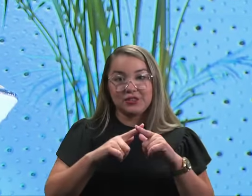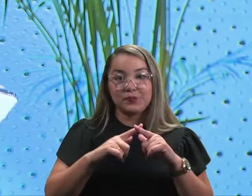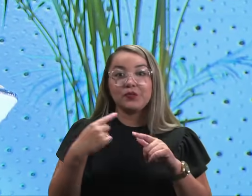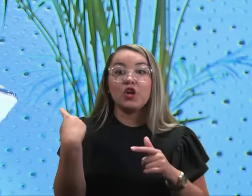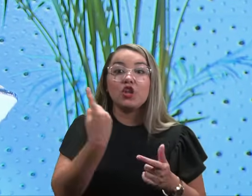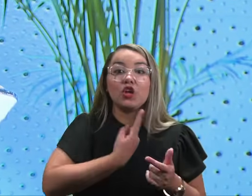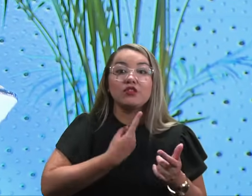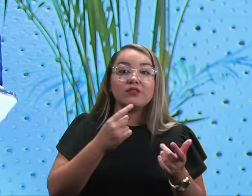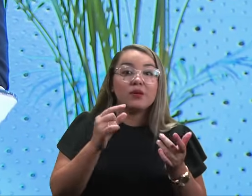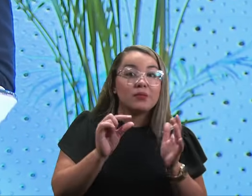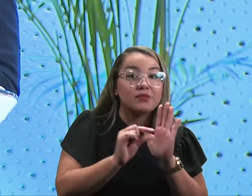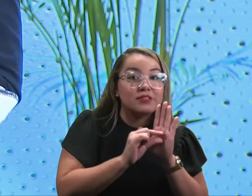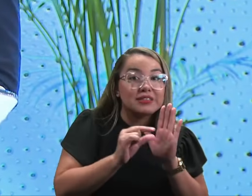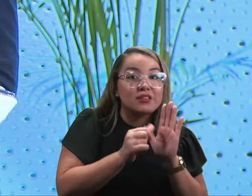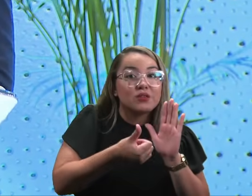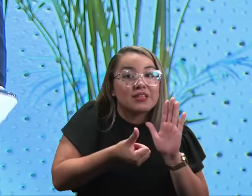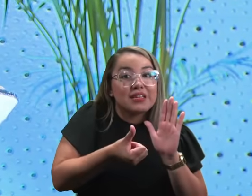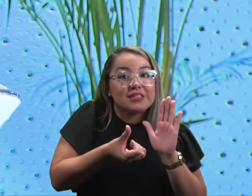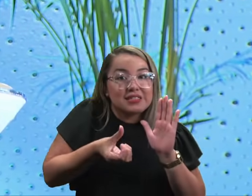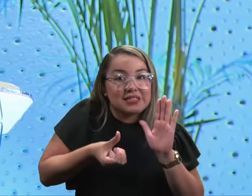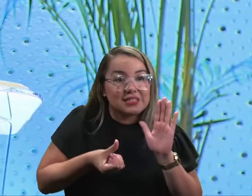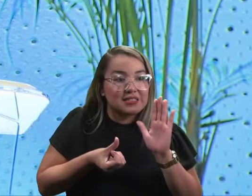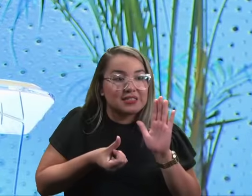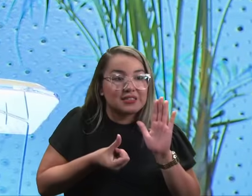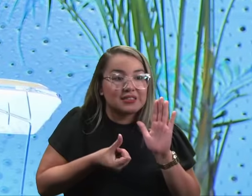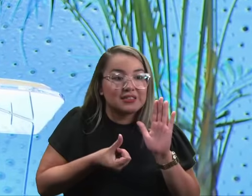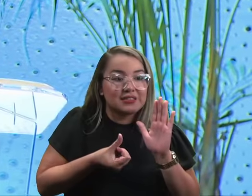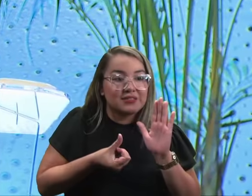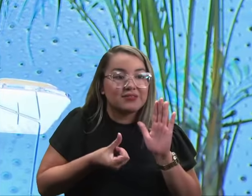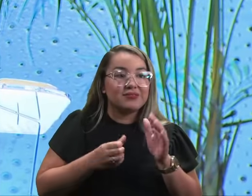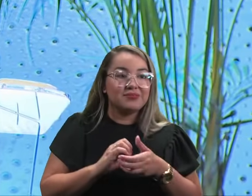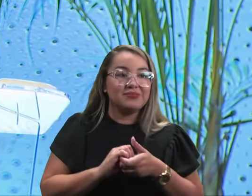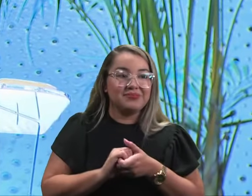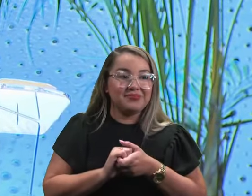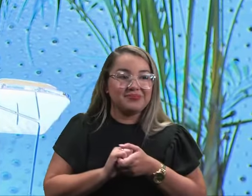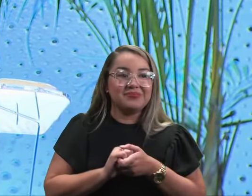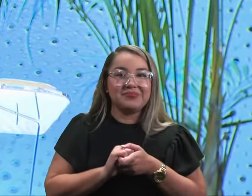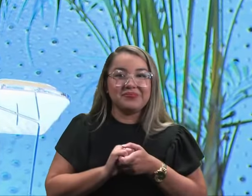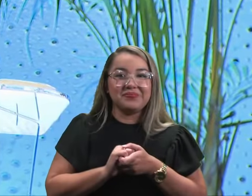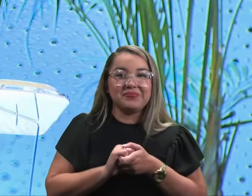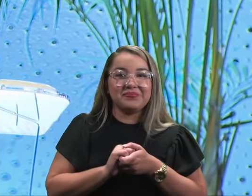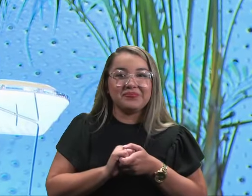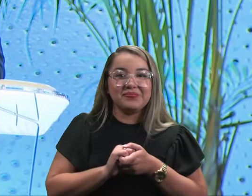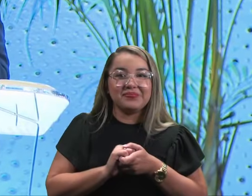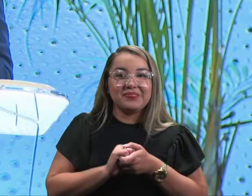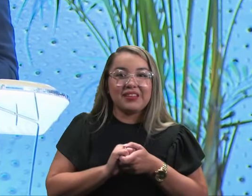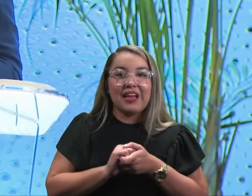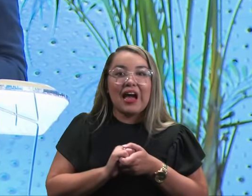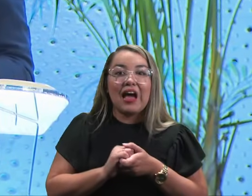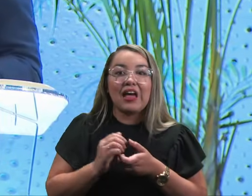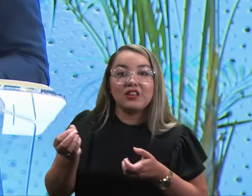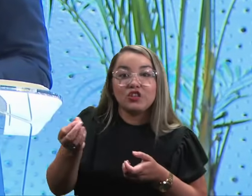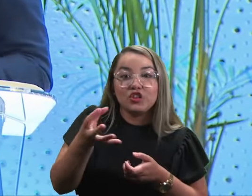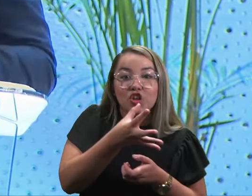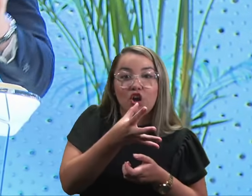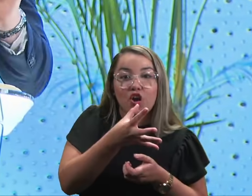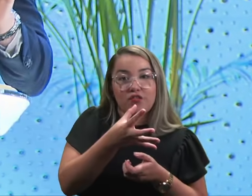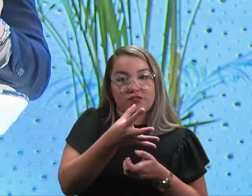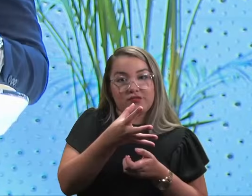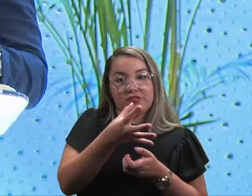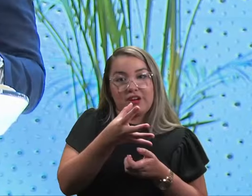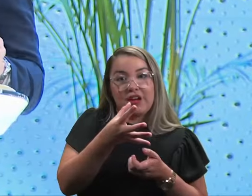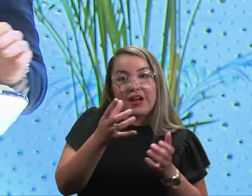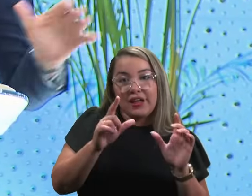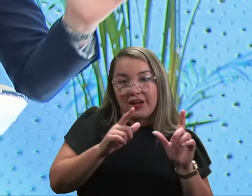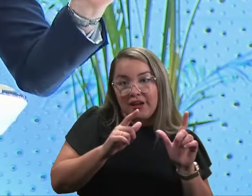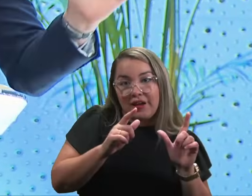16. Eu vou ler para vocês na versão Nova Almeida Atualizada. Os demais